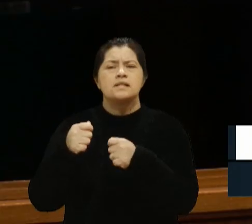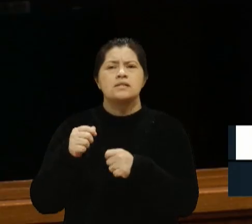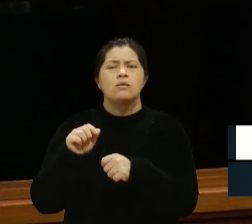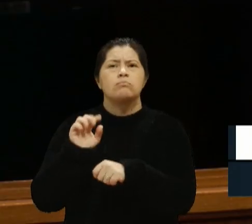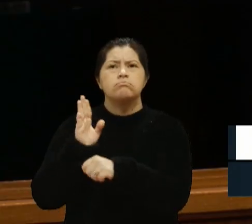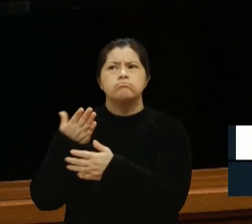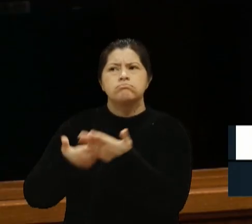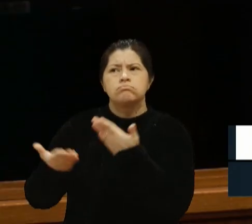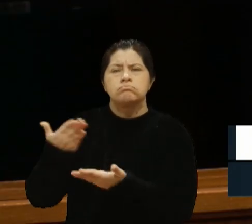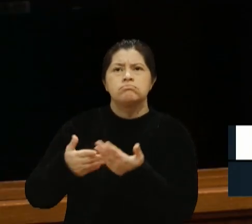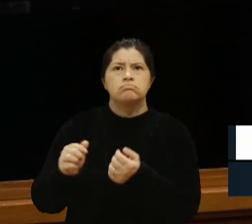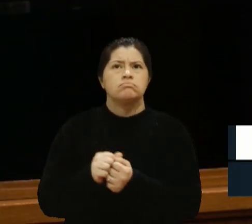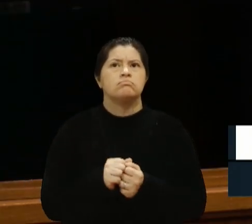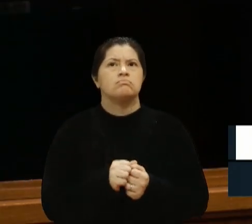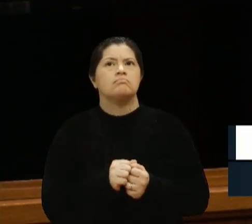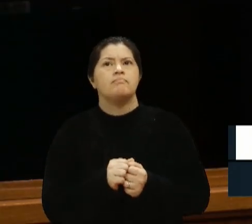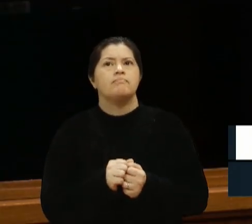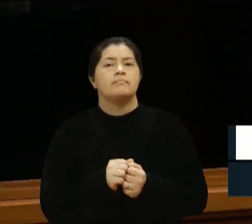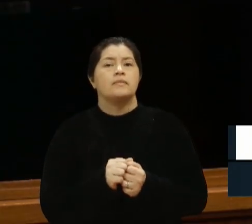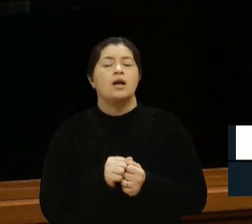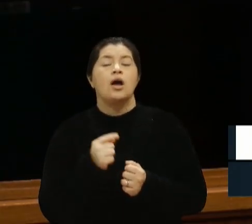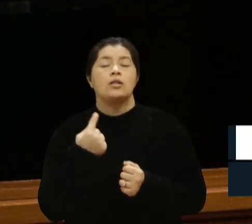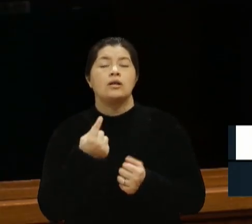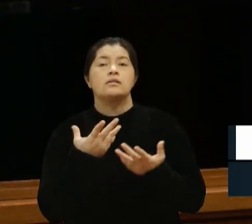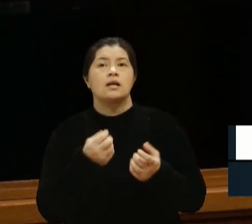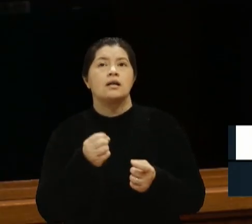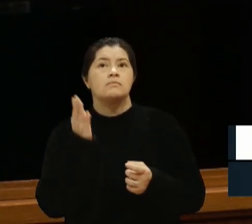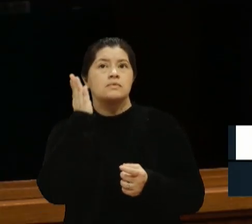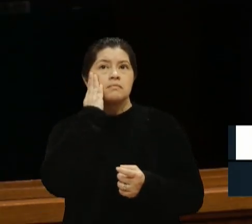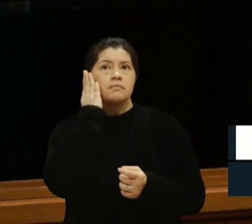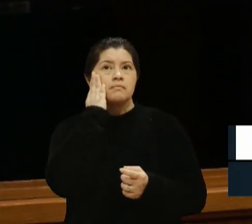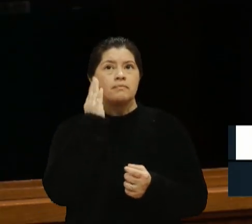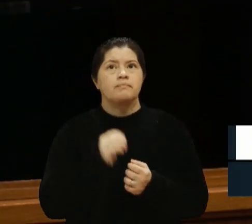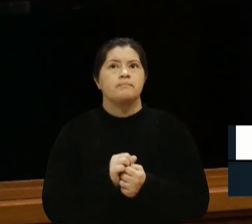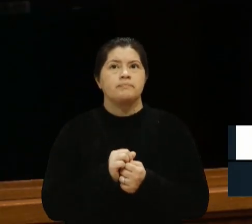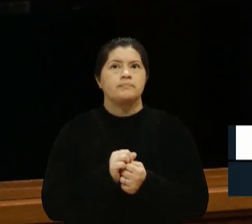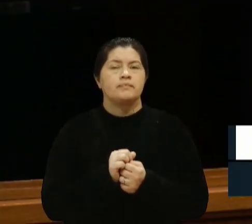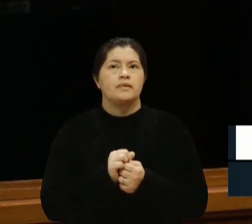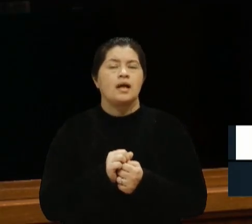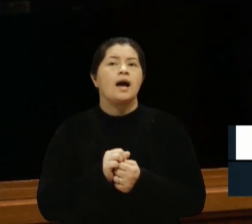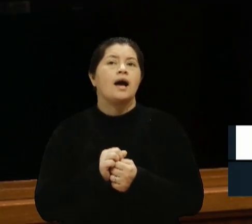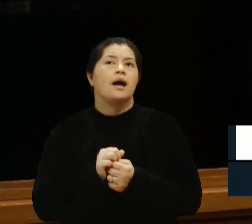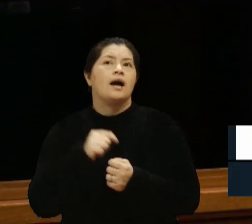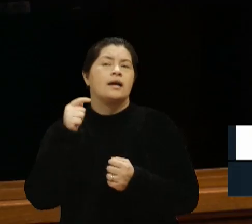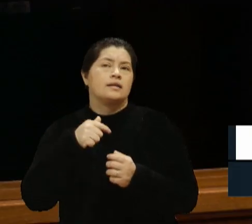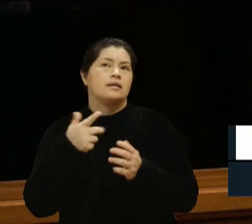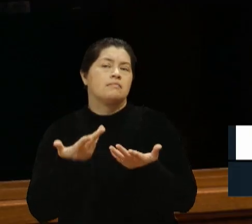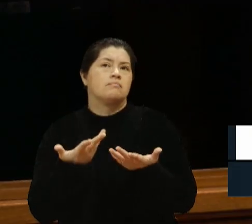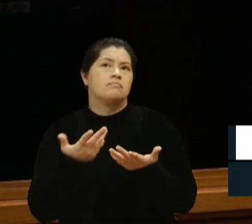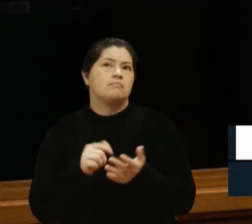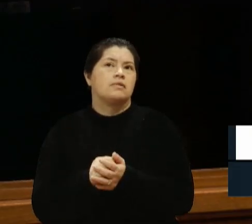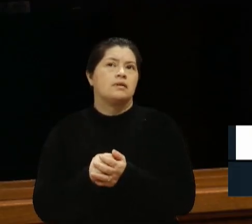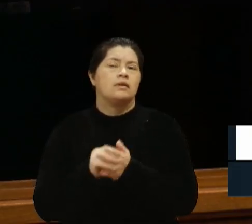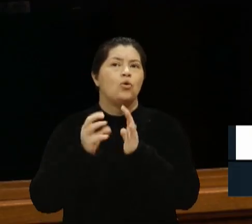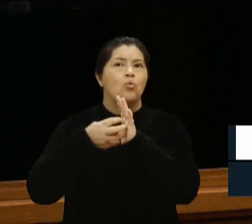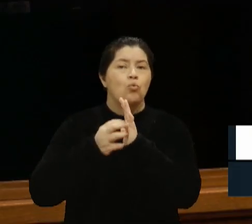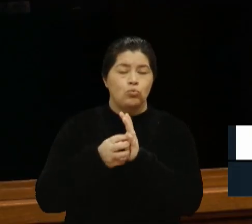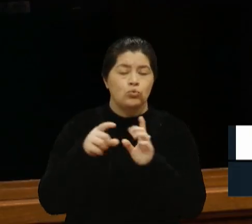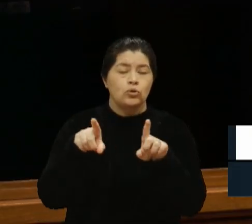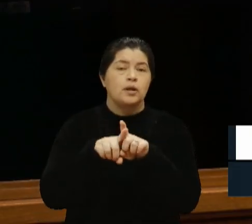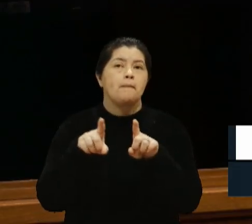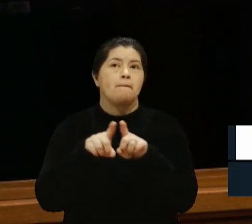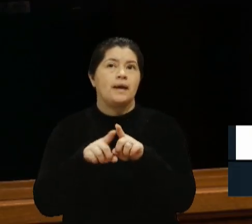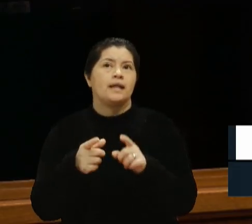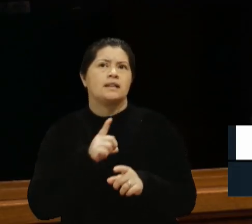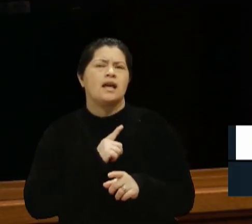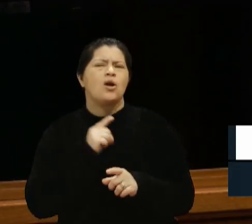que a gente possa, gostaria de saber, né, eu presido a frente parlamentar aqui das pessoas em situação de rua, que alternativas